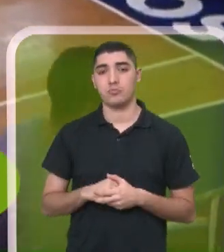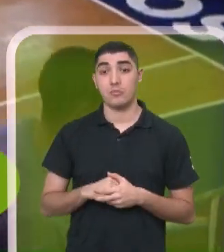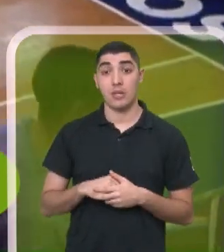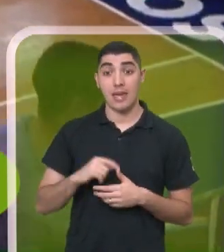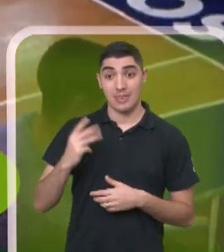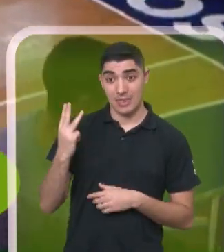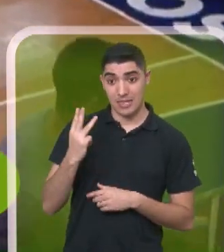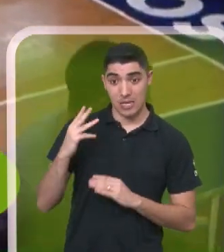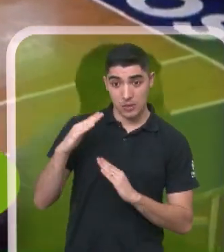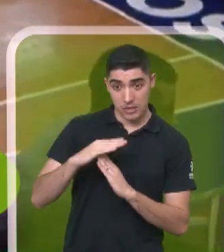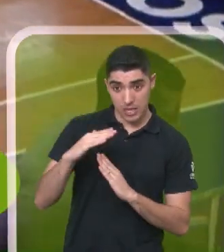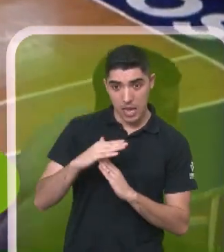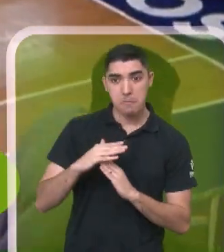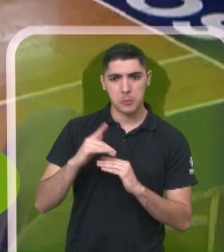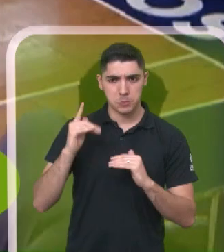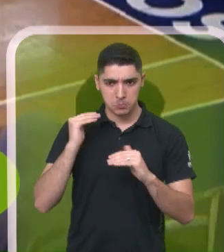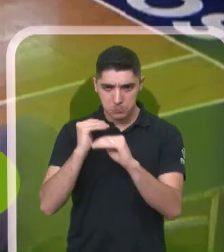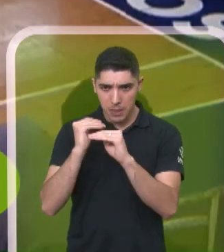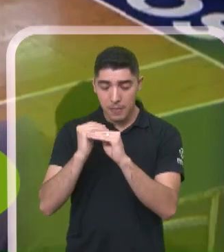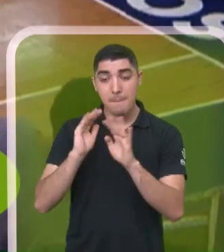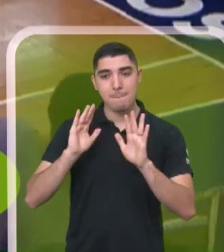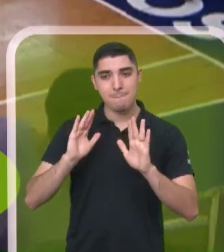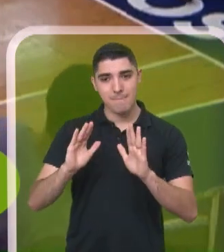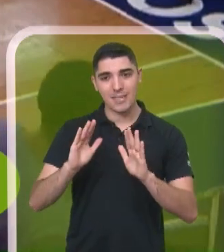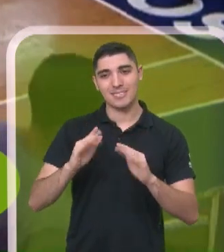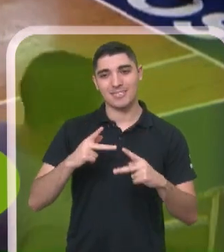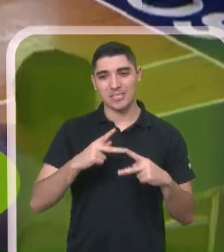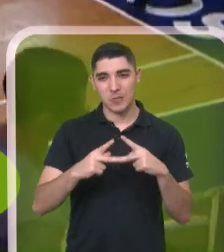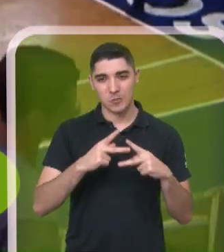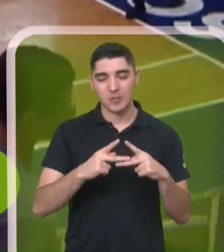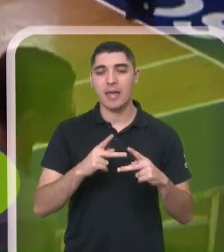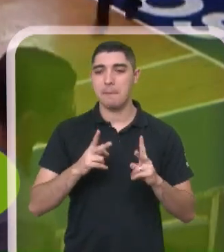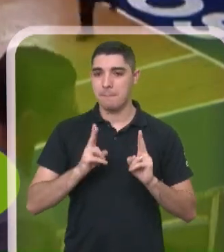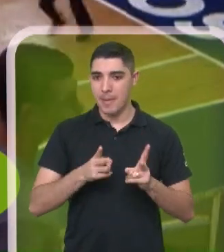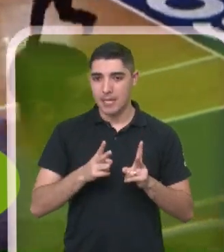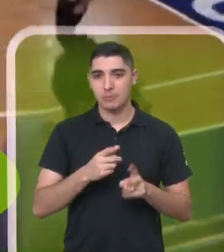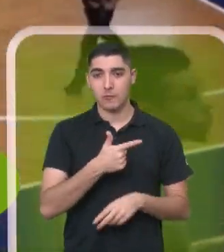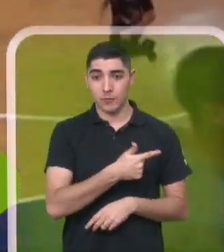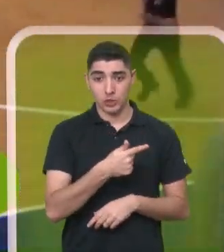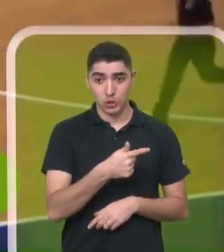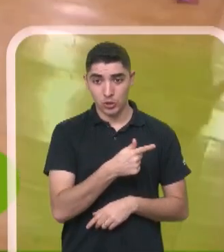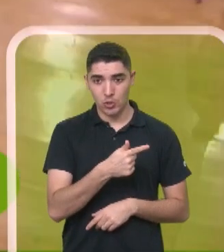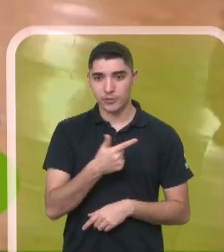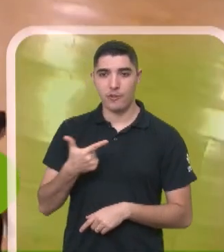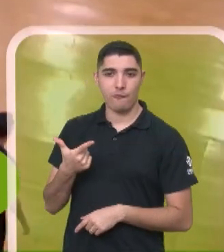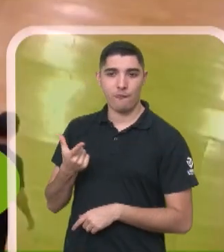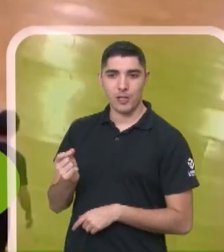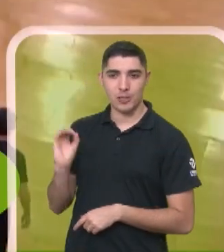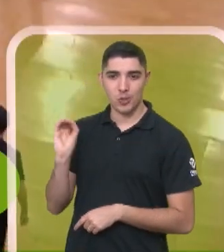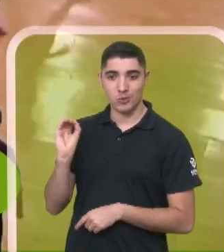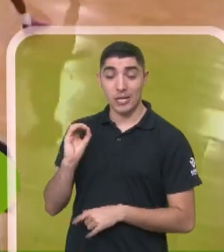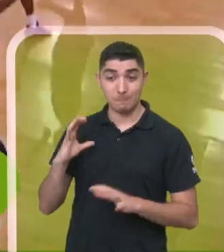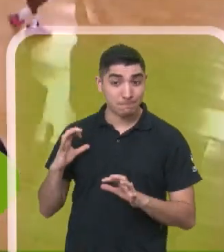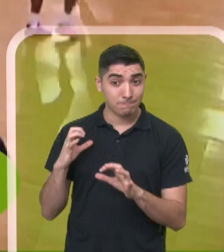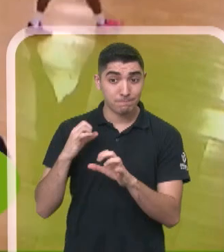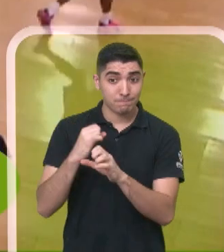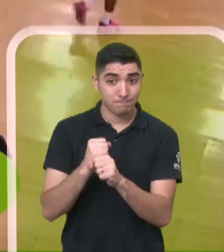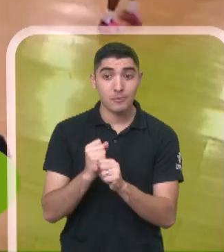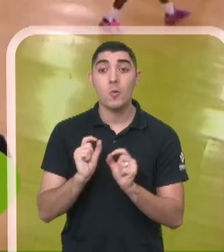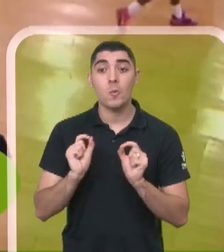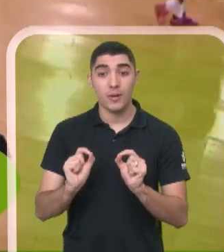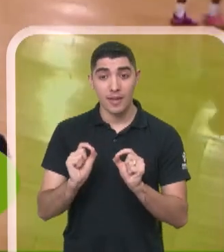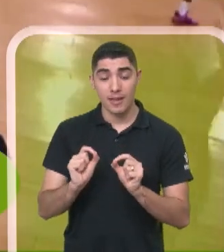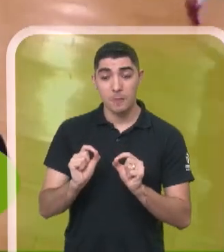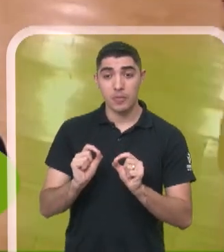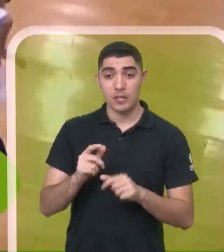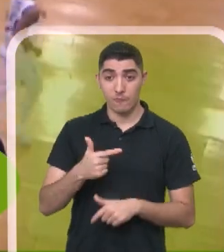terceiro período, mesmo equilibrado, terminou com o São José na frente de novo, com 22 a 20, levando a partida para os últimos 10 minutos